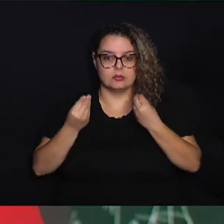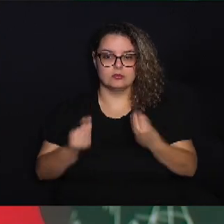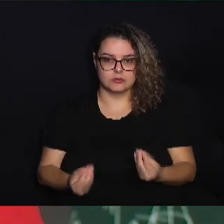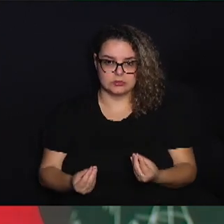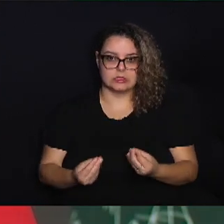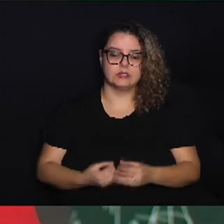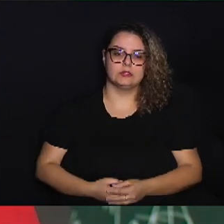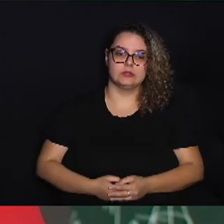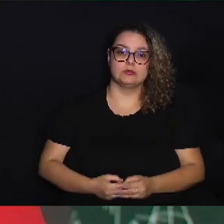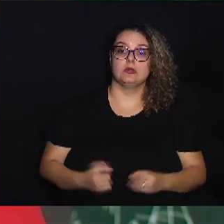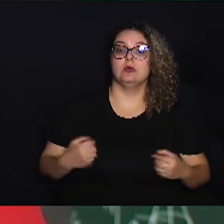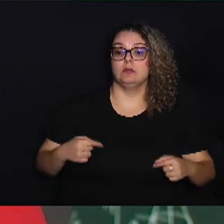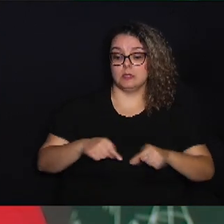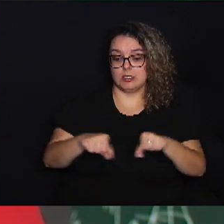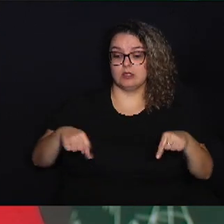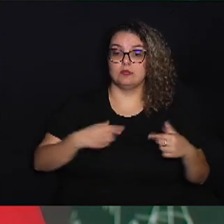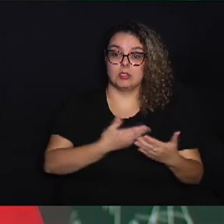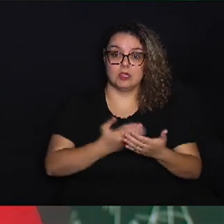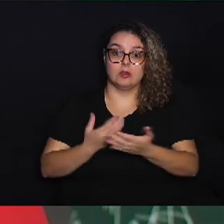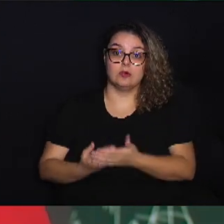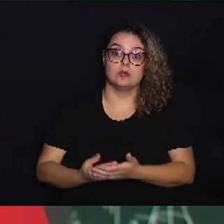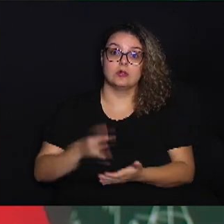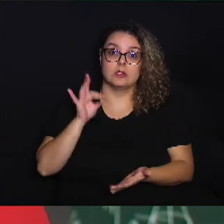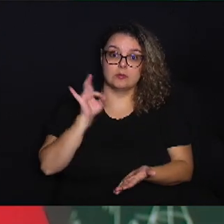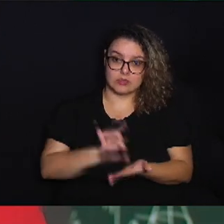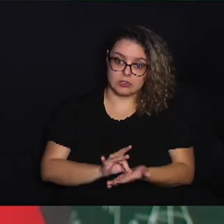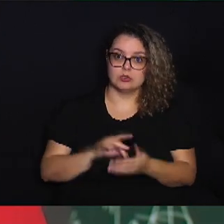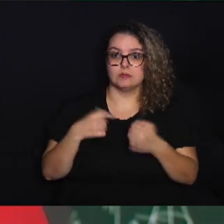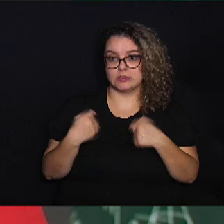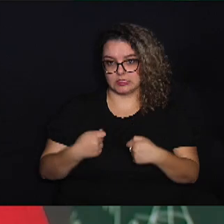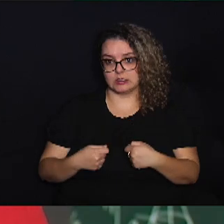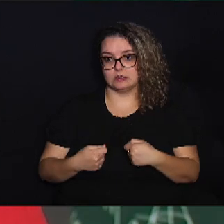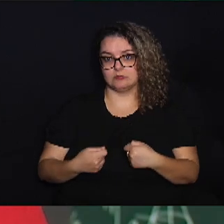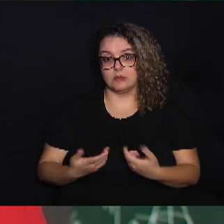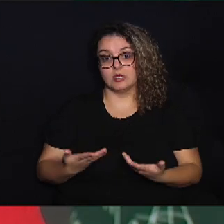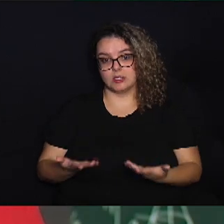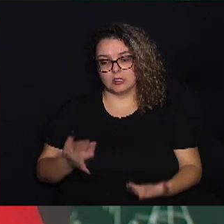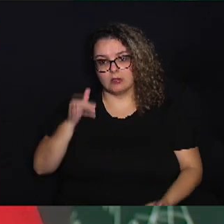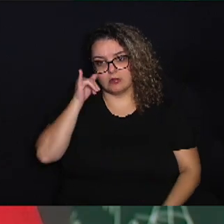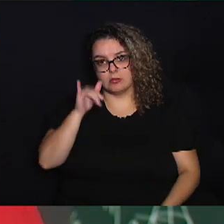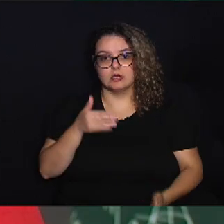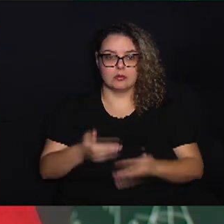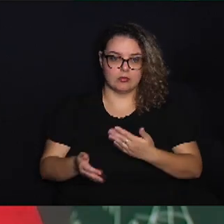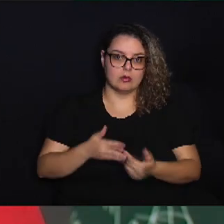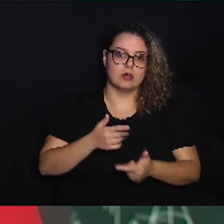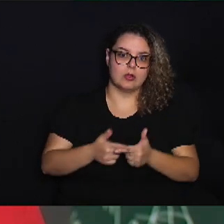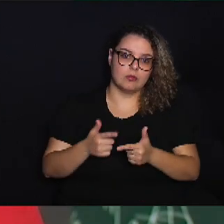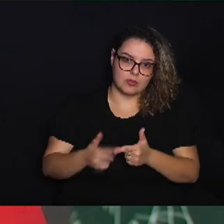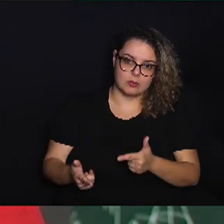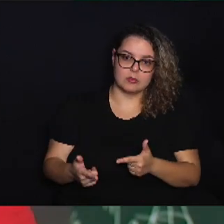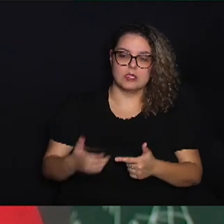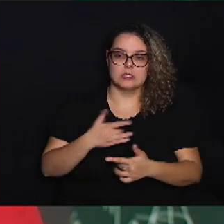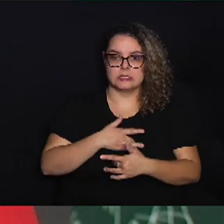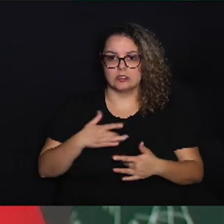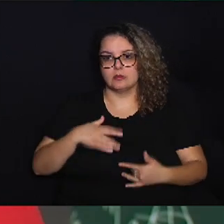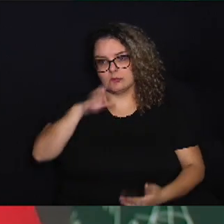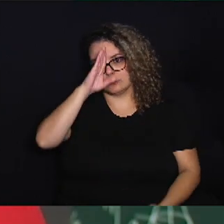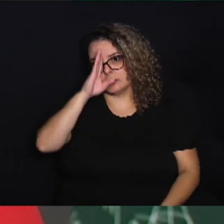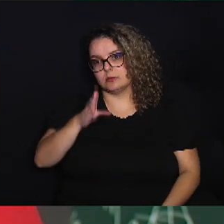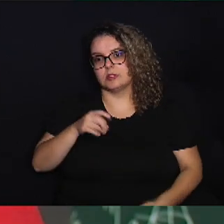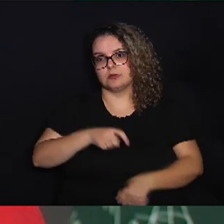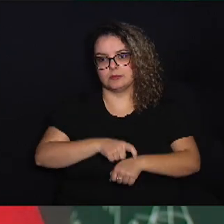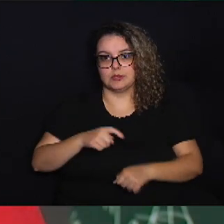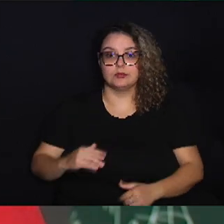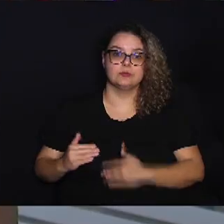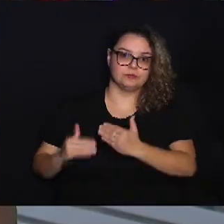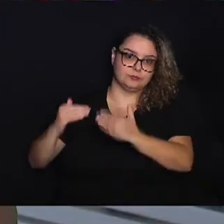para a sala de aula somente o que de fato é necessário e com isso evita qualquer problema de saúde que ele possa ter, principalmente nessa fase de